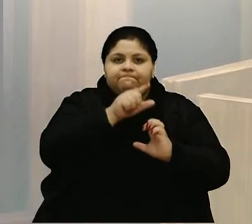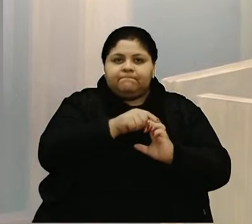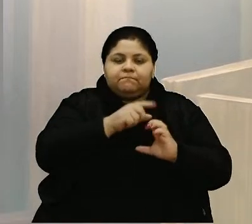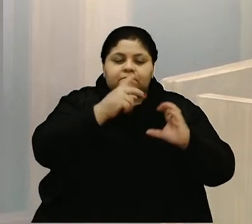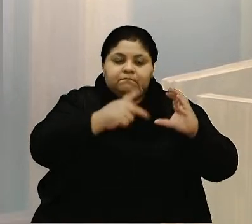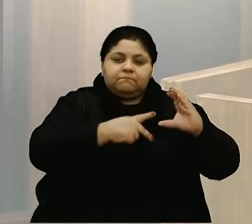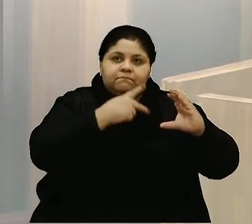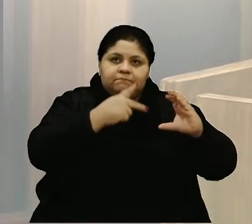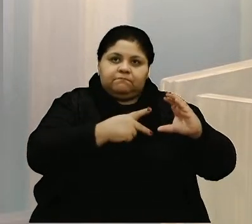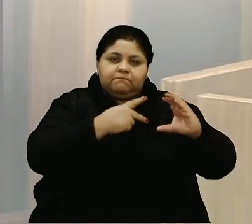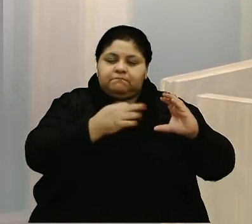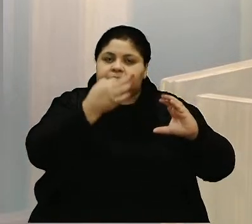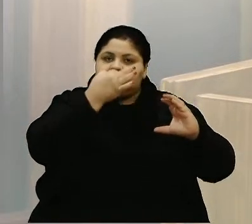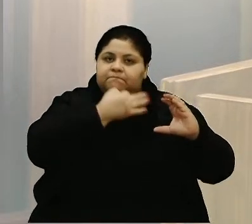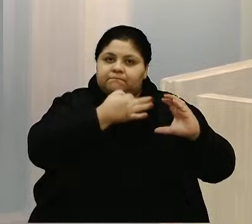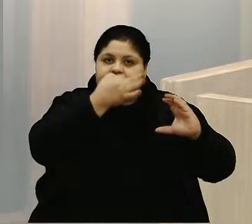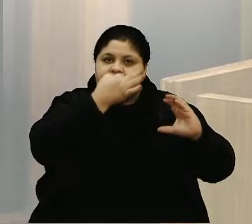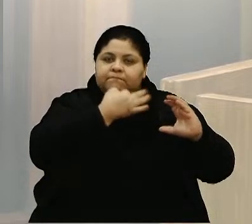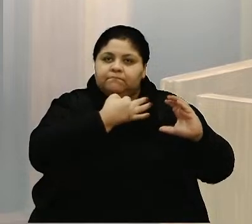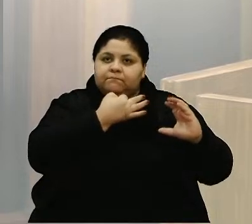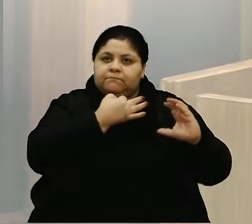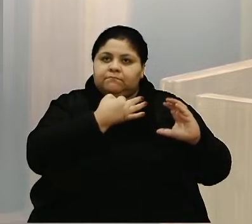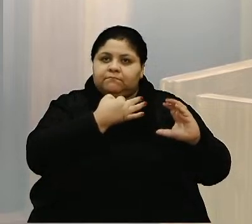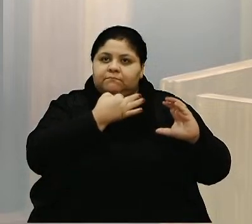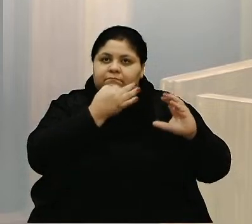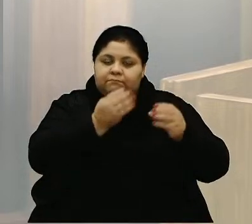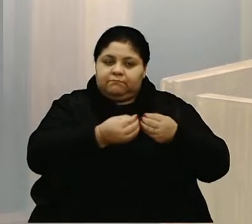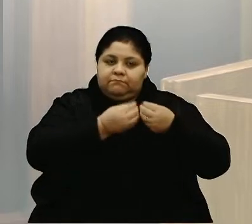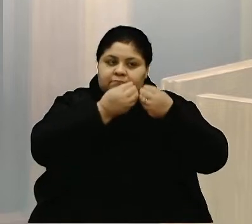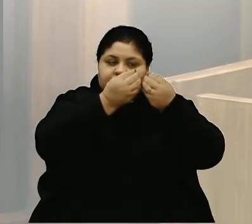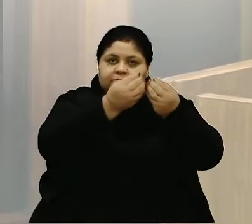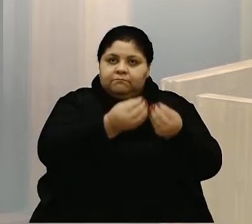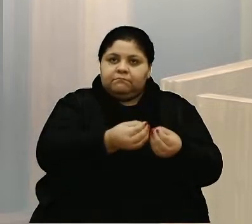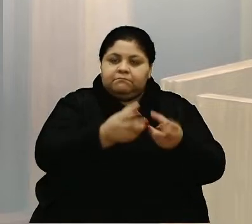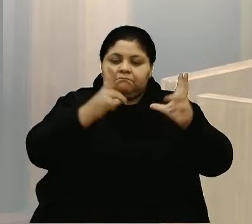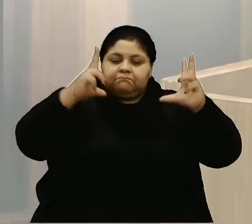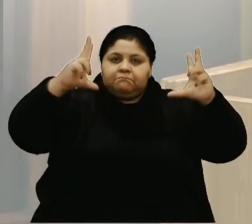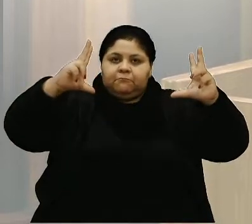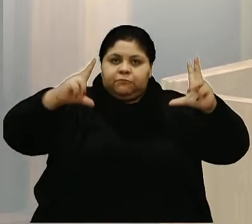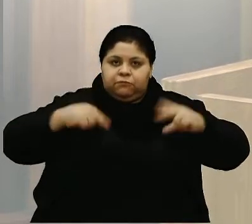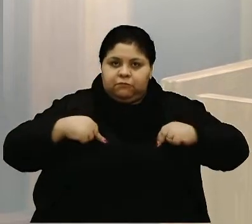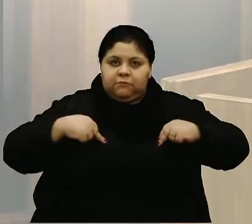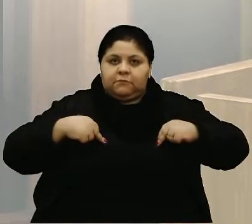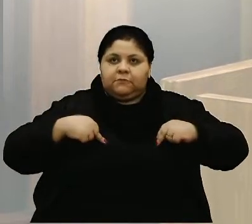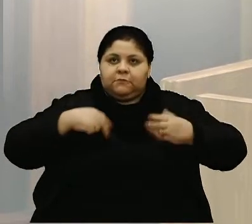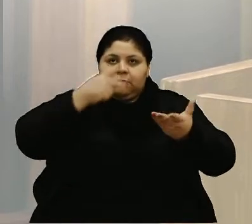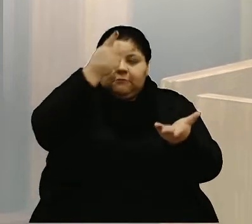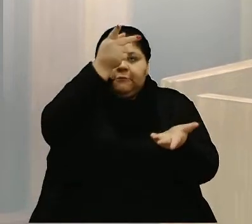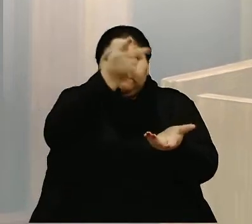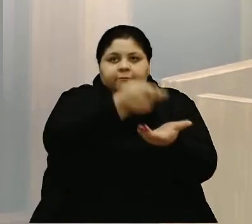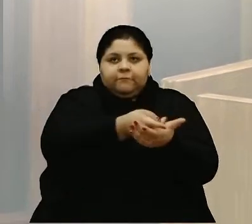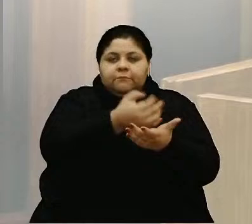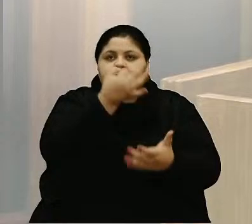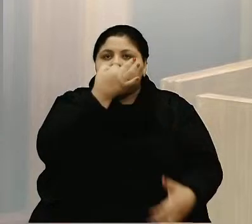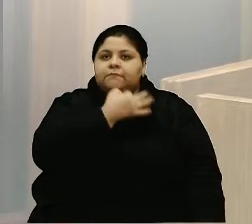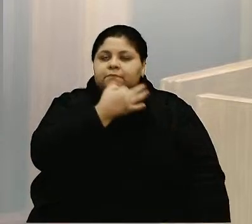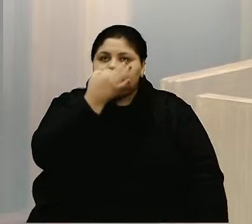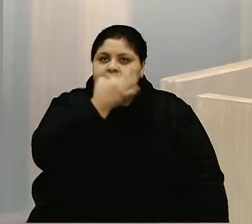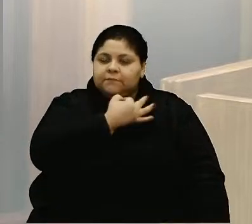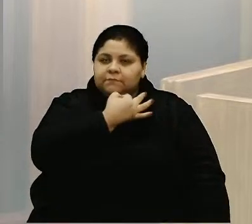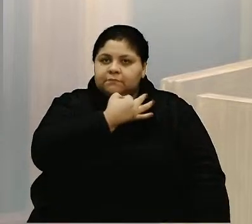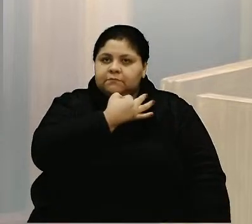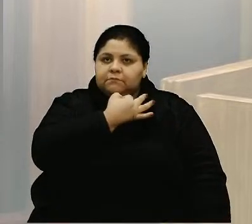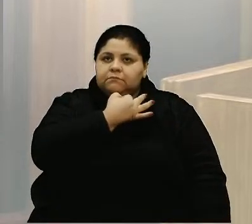de Vereadores de Caxias do Sul concede merecidamente o prêmio Caxias do Sul